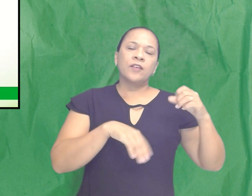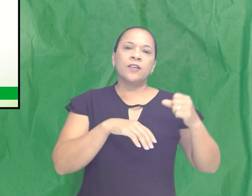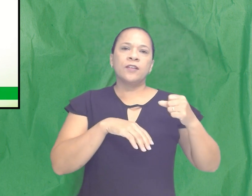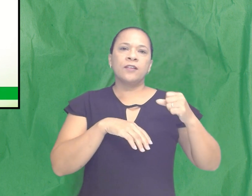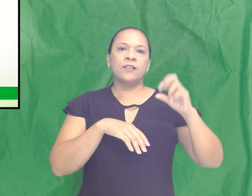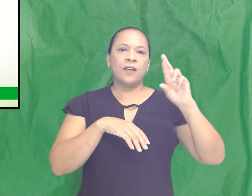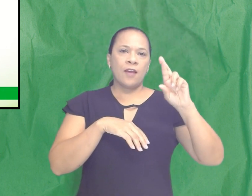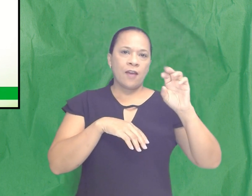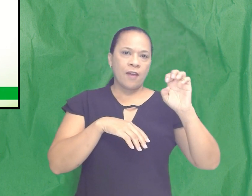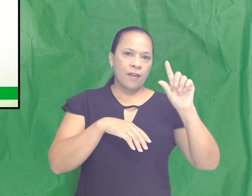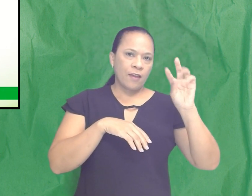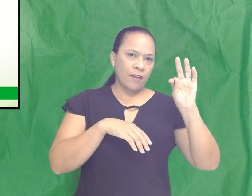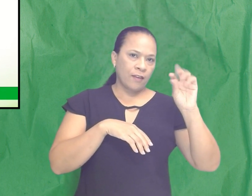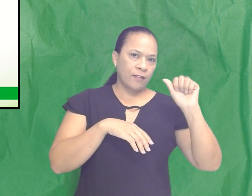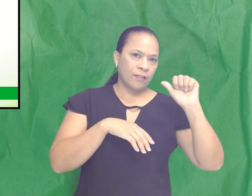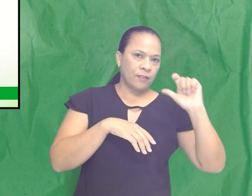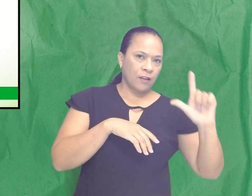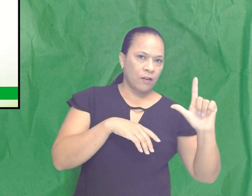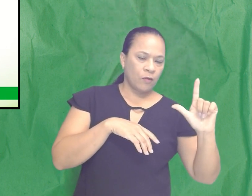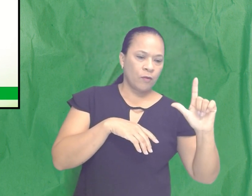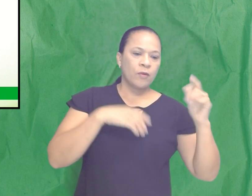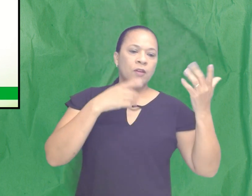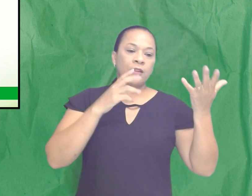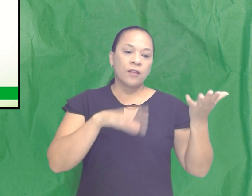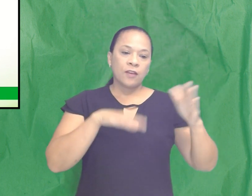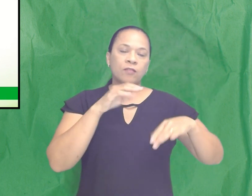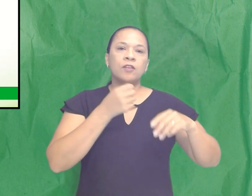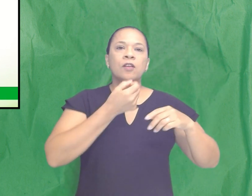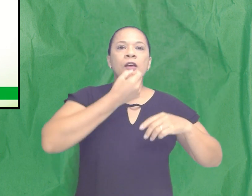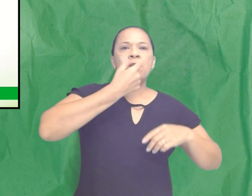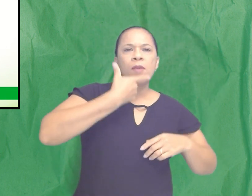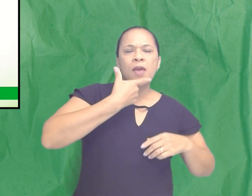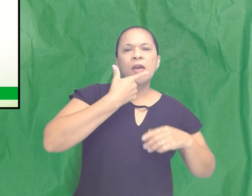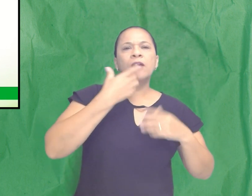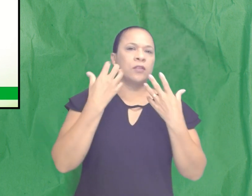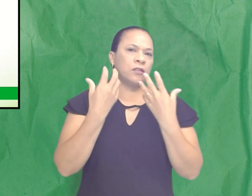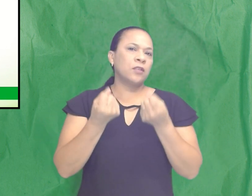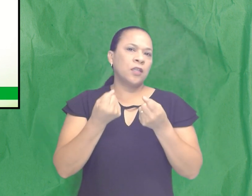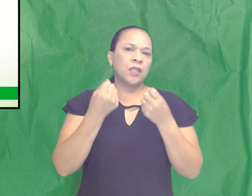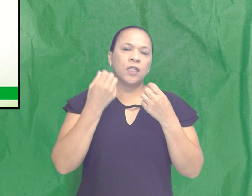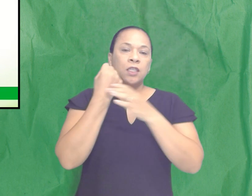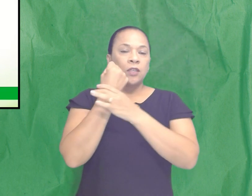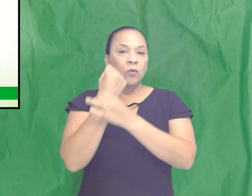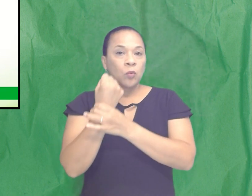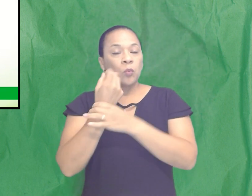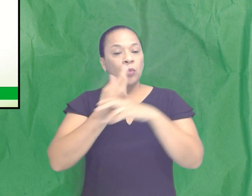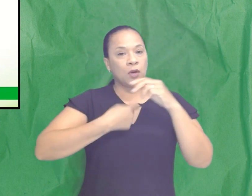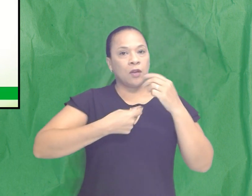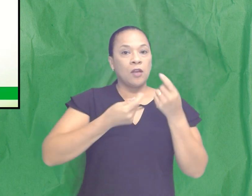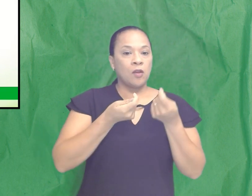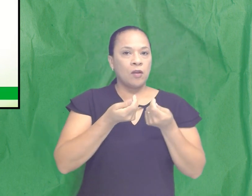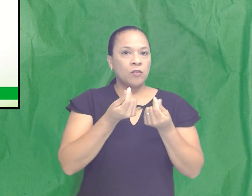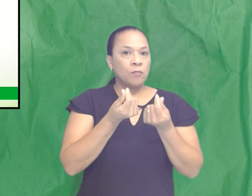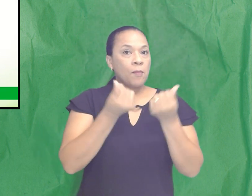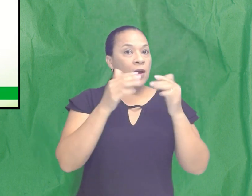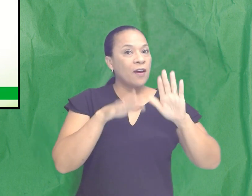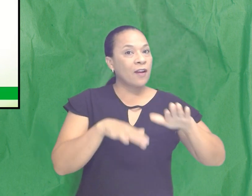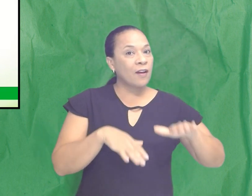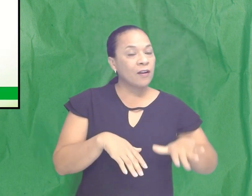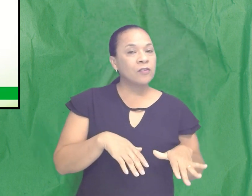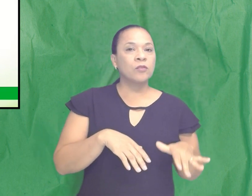mais utilizada, mais bem aceita, ela é segura, ela é econômica, ela é confortável para o